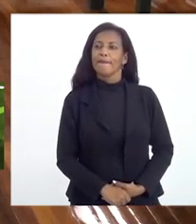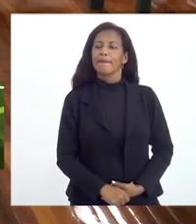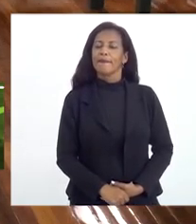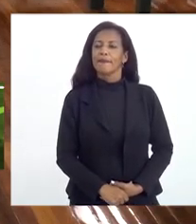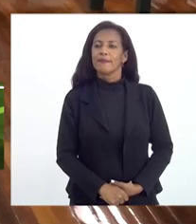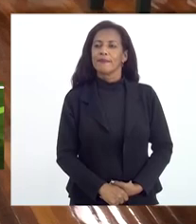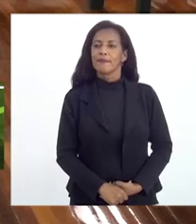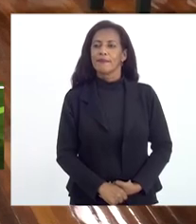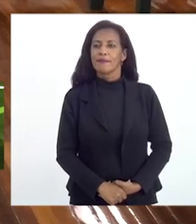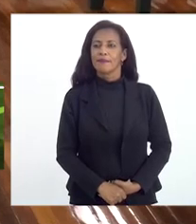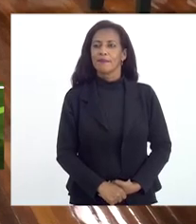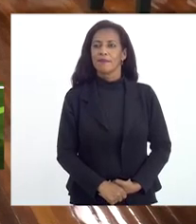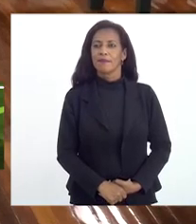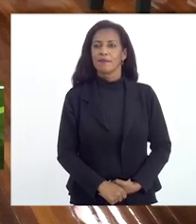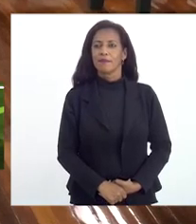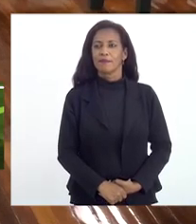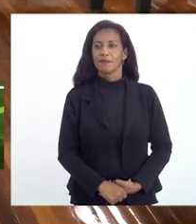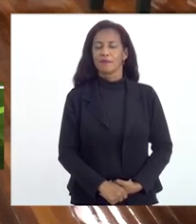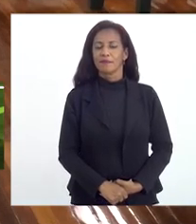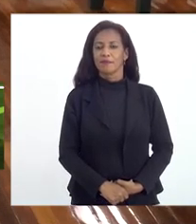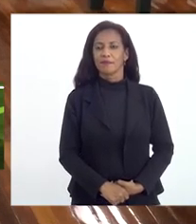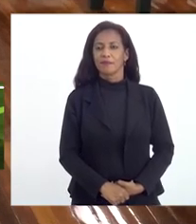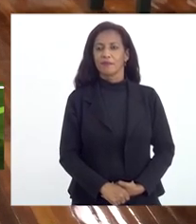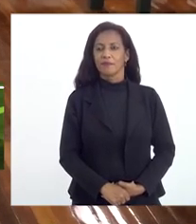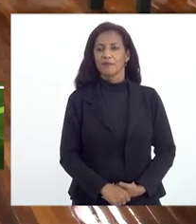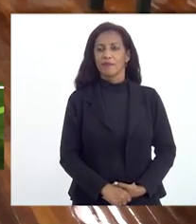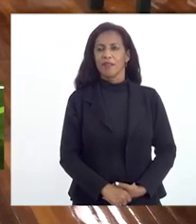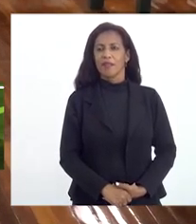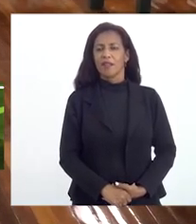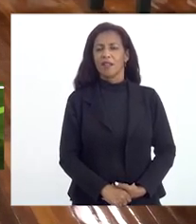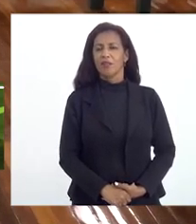É que vocês fizeram uma introdução. É?